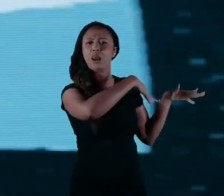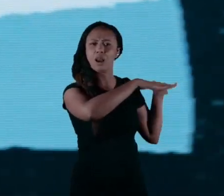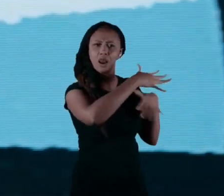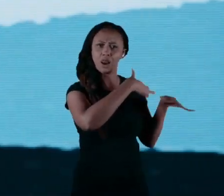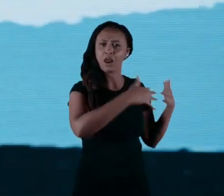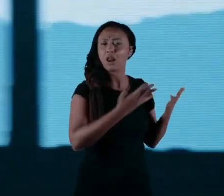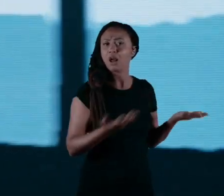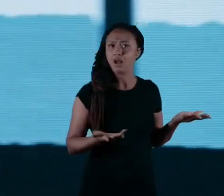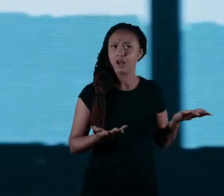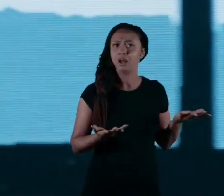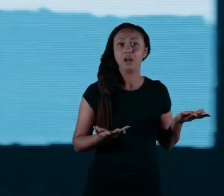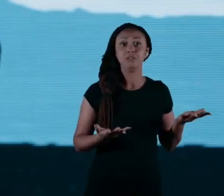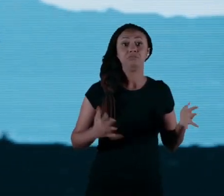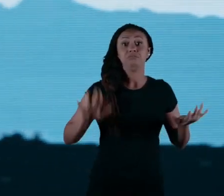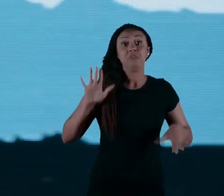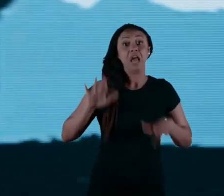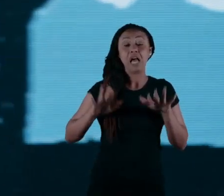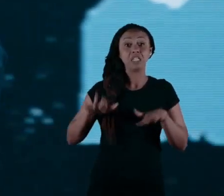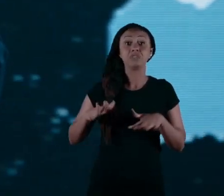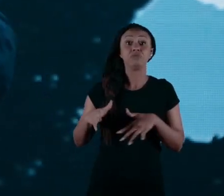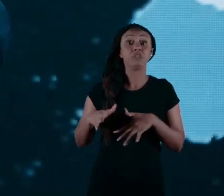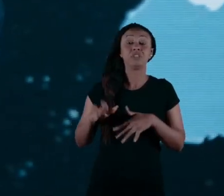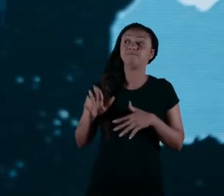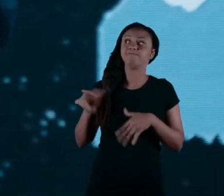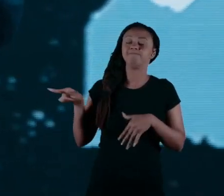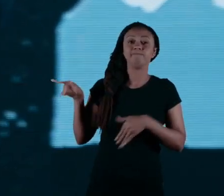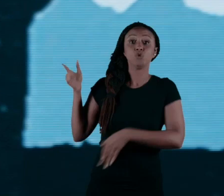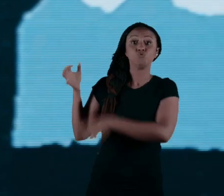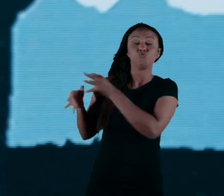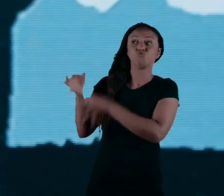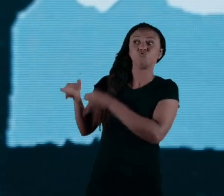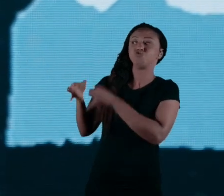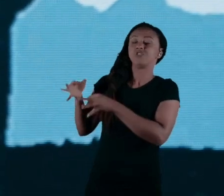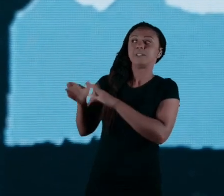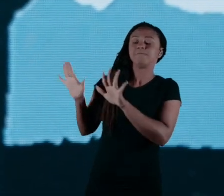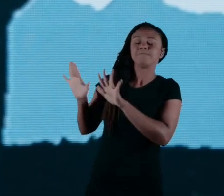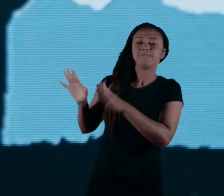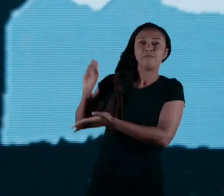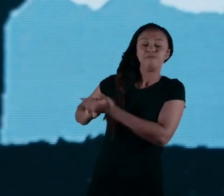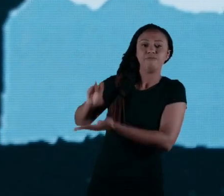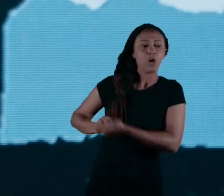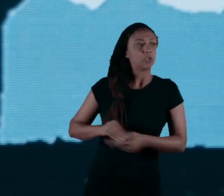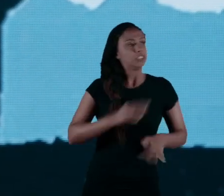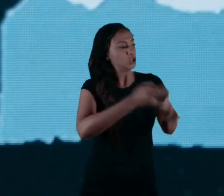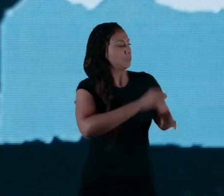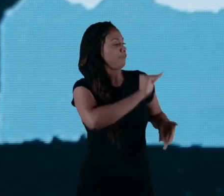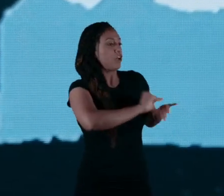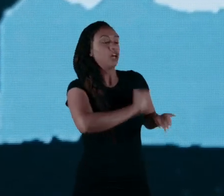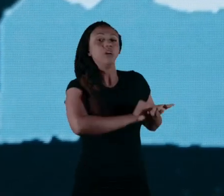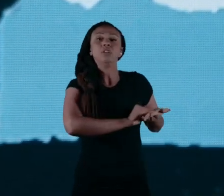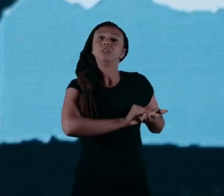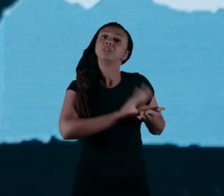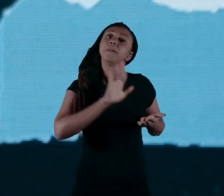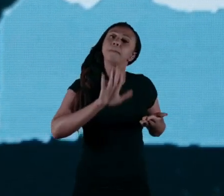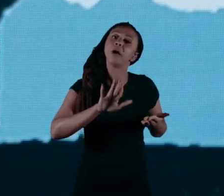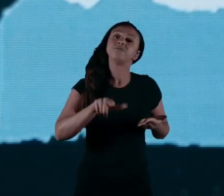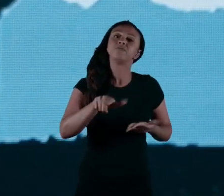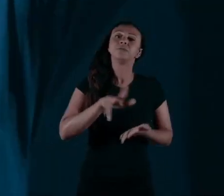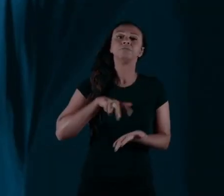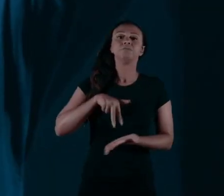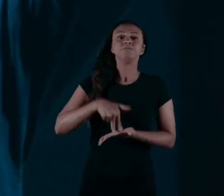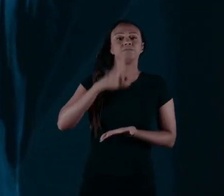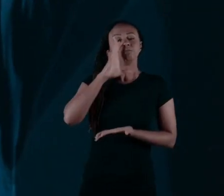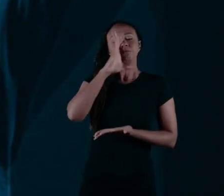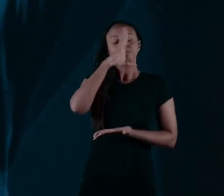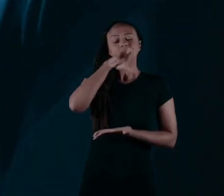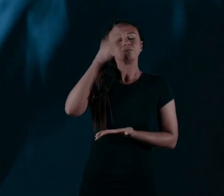mais repulsivos do ponto de vista de Deus, mas você está firme em Deus, porque você sabe que a tua recompensa vem dele.